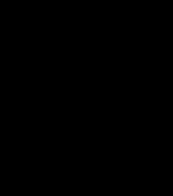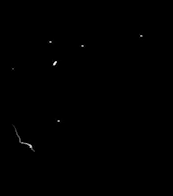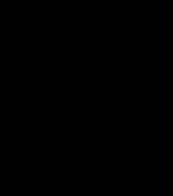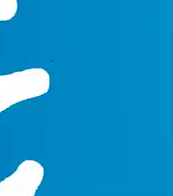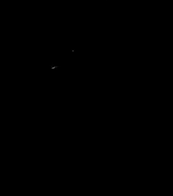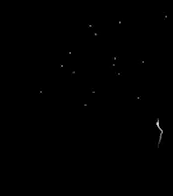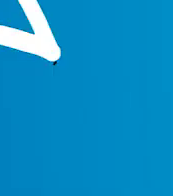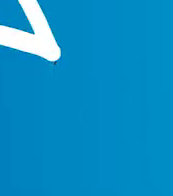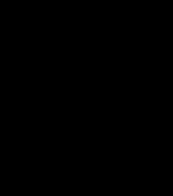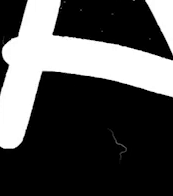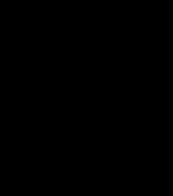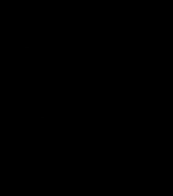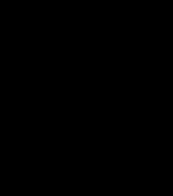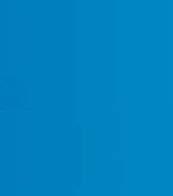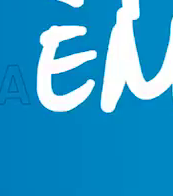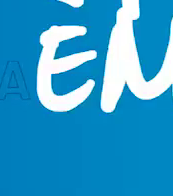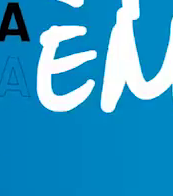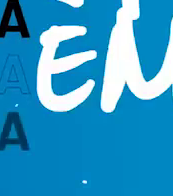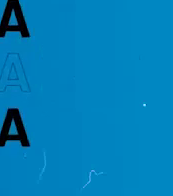e